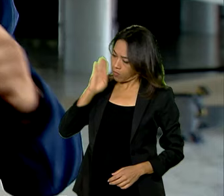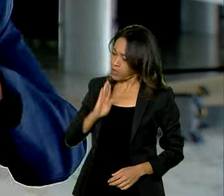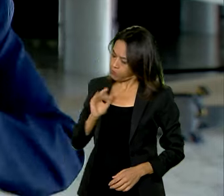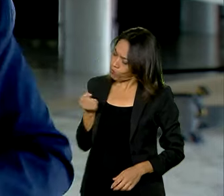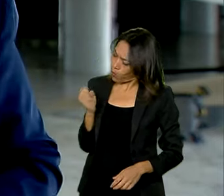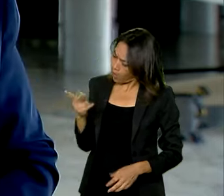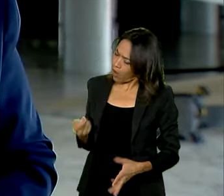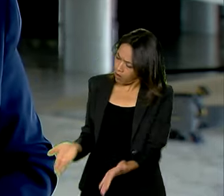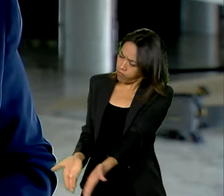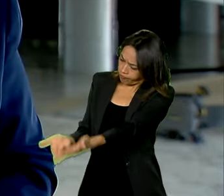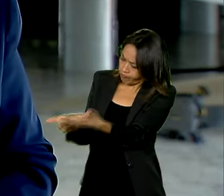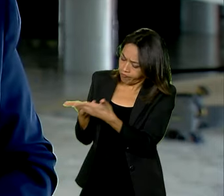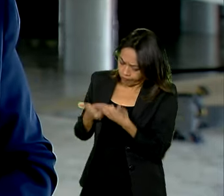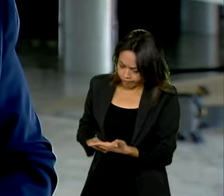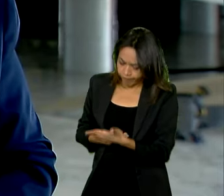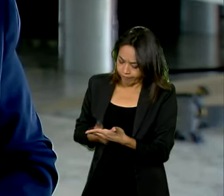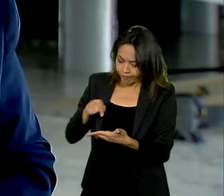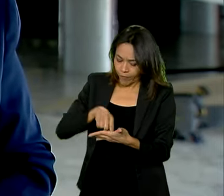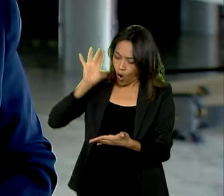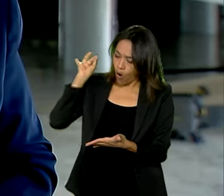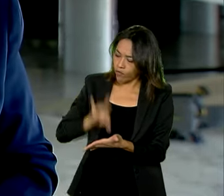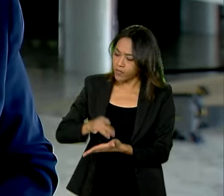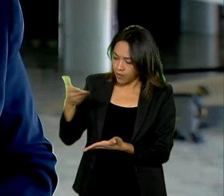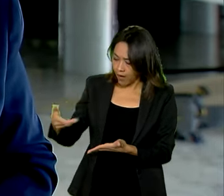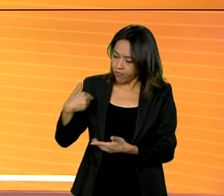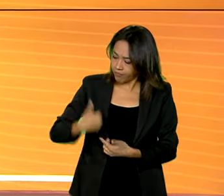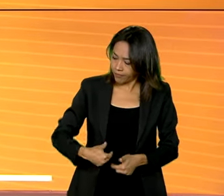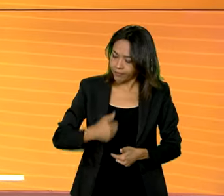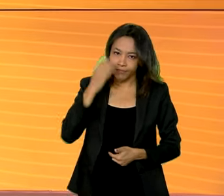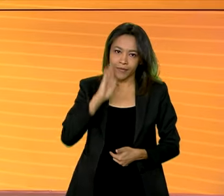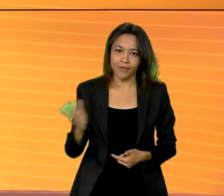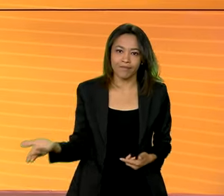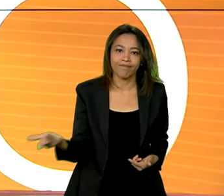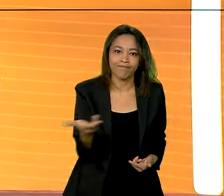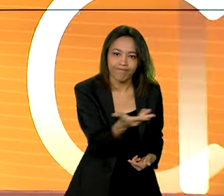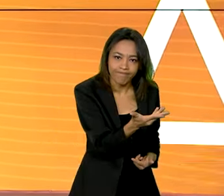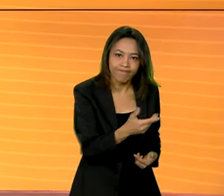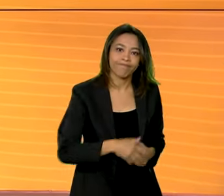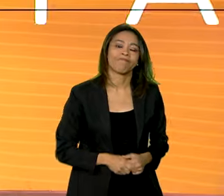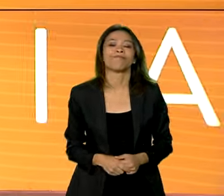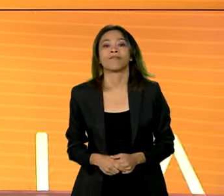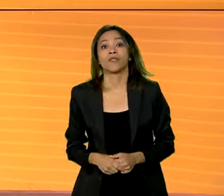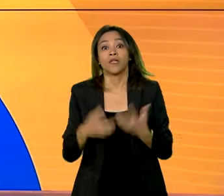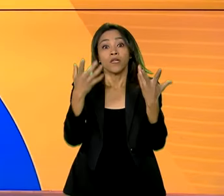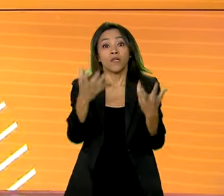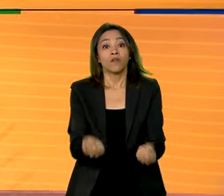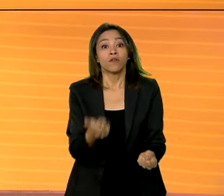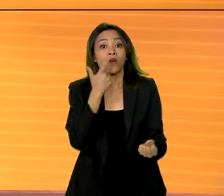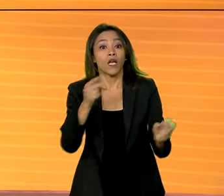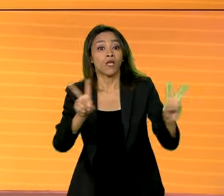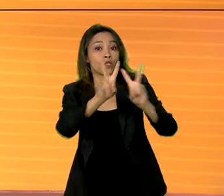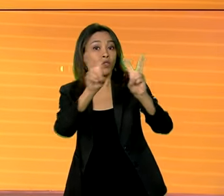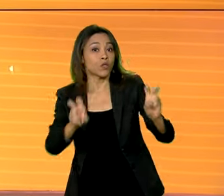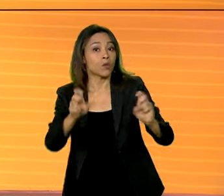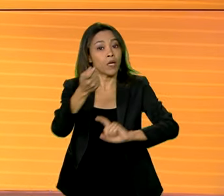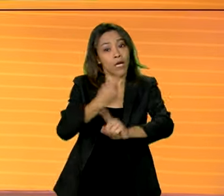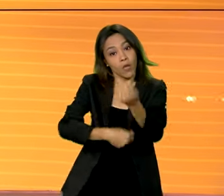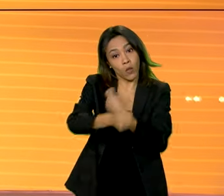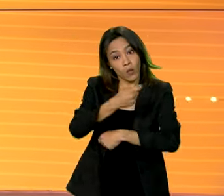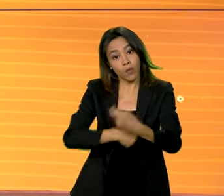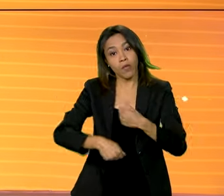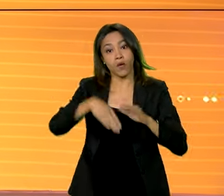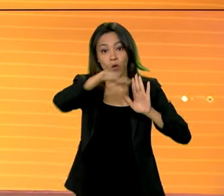embaixador como representante oficial aqui no Brasil. Vamos falar agora de economia. O Desenrola